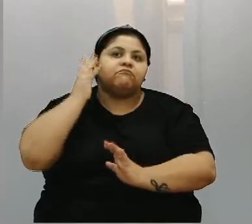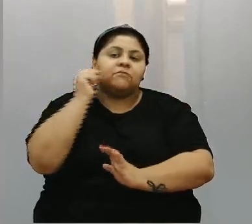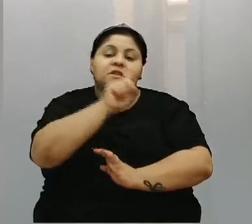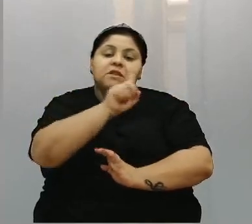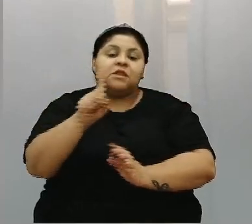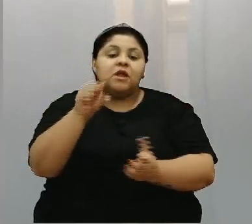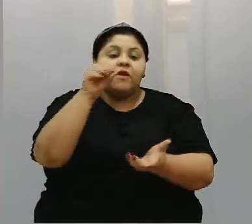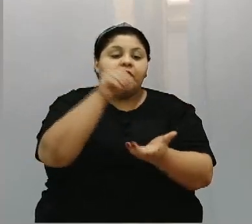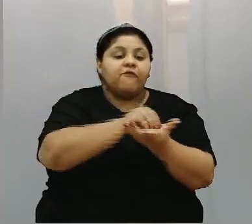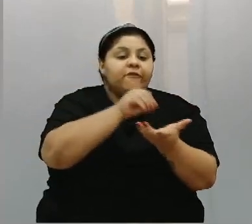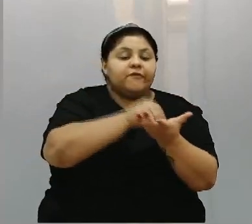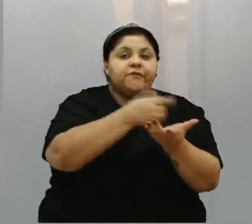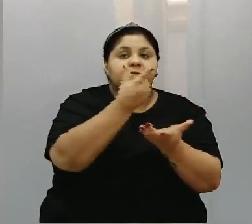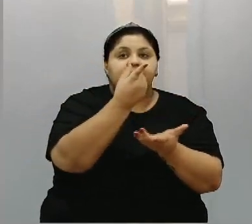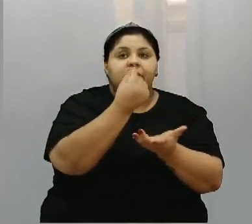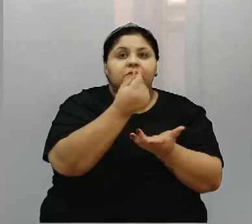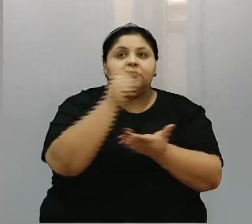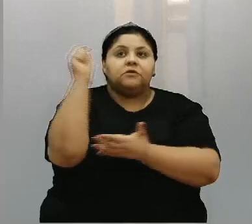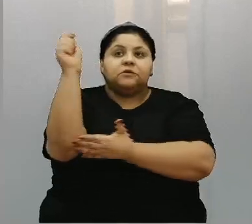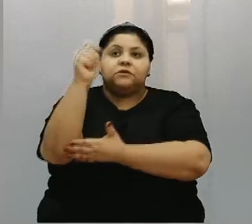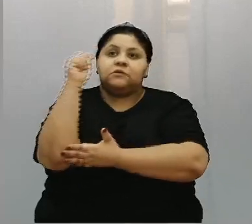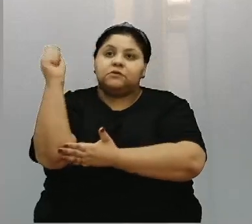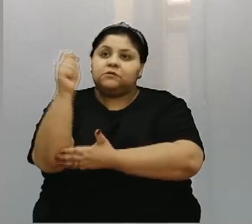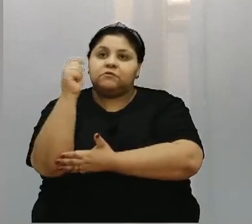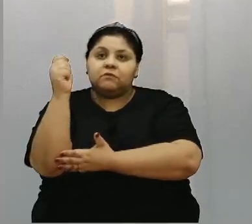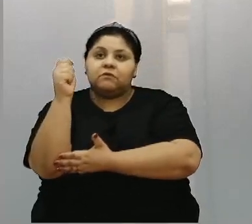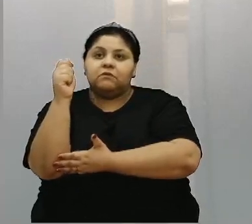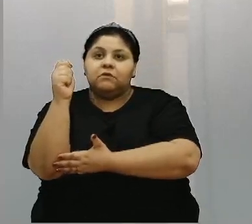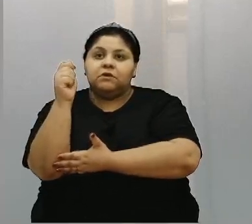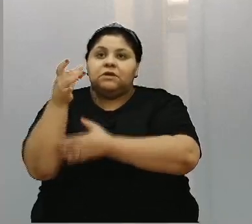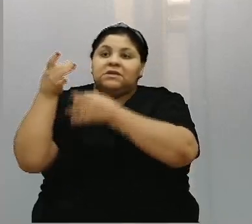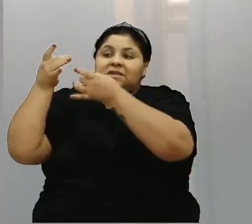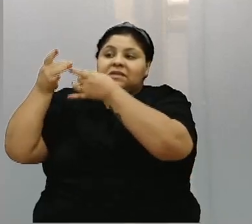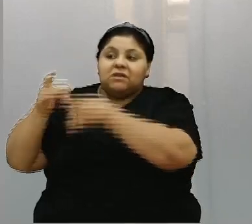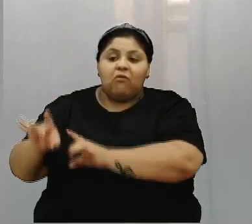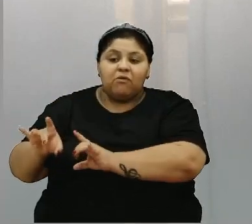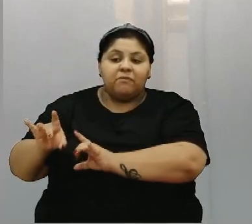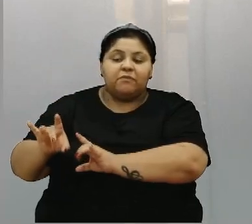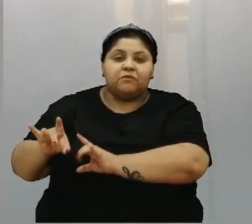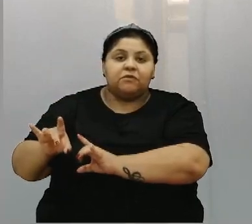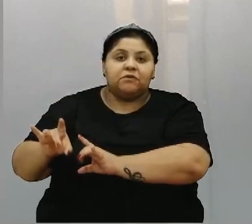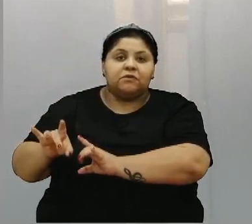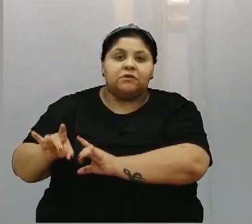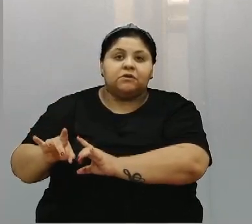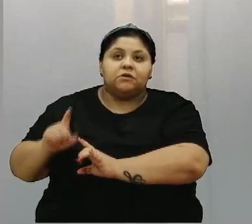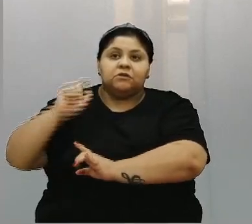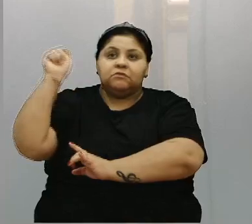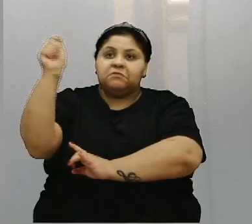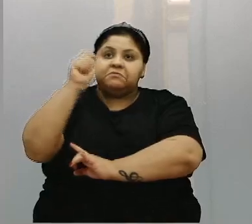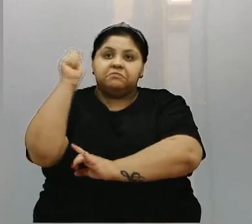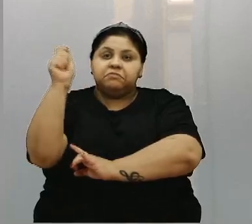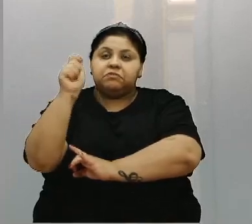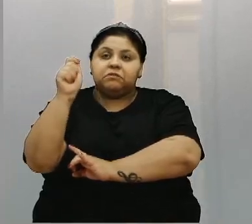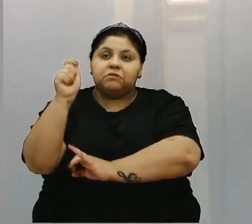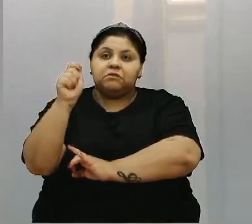faltarão recursos para o Rio Grande do Sul, não deixaremos a burocracia impedir o Estado de se reerguer, e